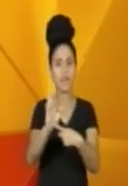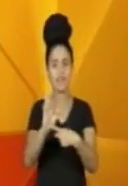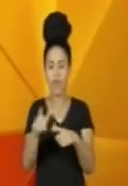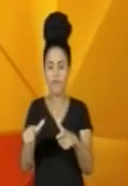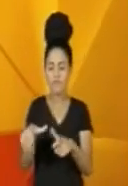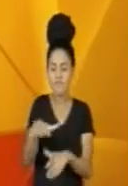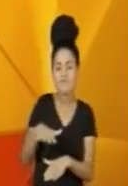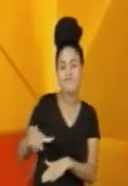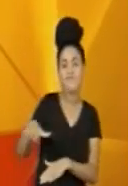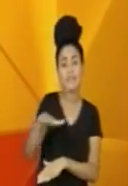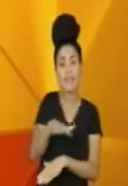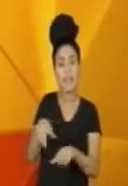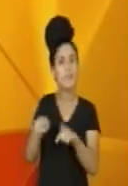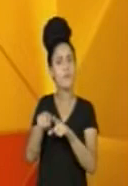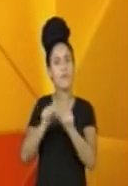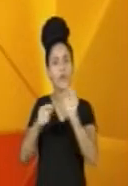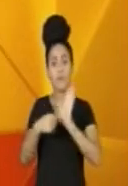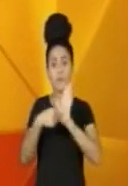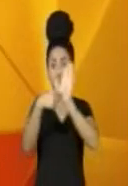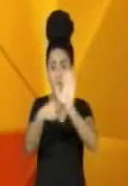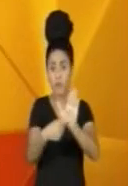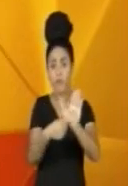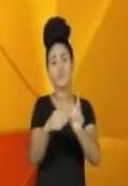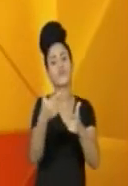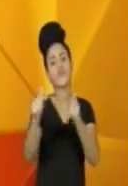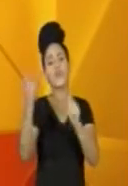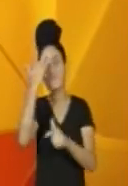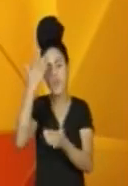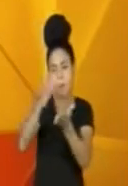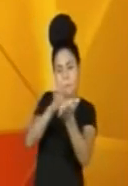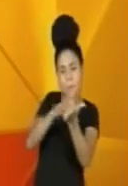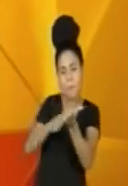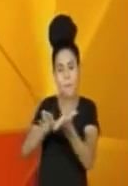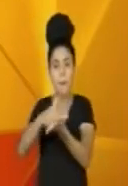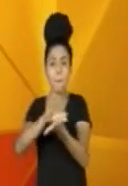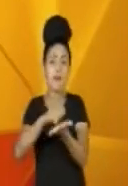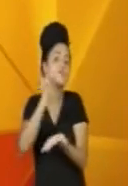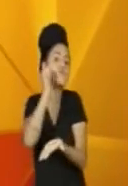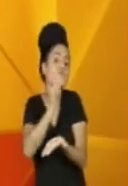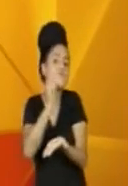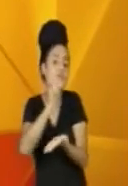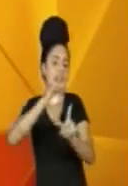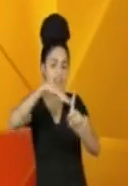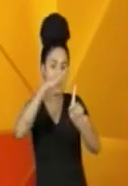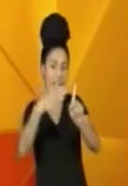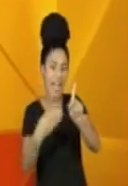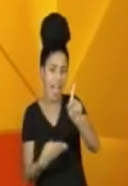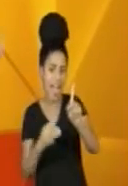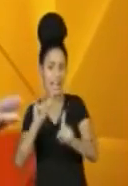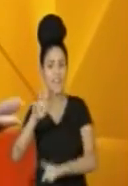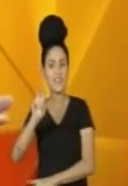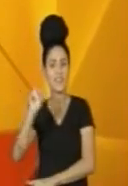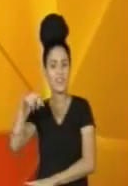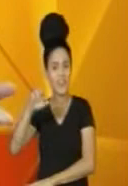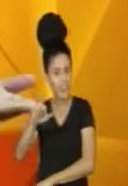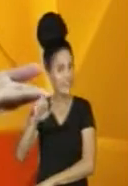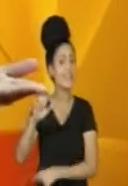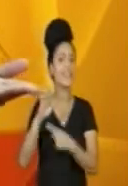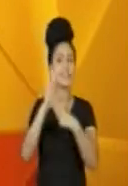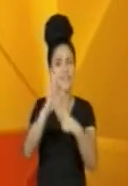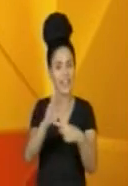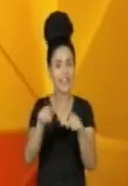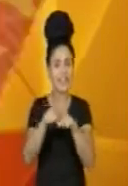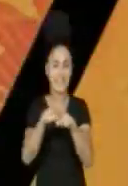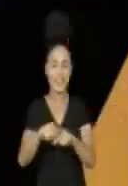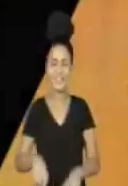comunidade Dito Ribeiro, teve também a apresentação do espetáculo de samba das moças em homenagem a Dona Ivone Lara, Clara Nunes e